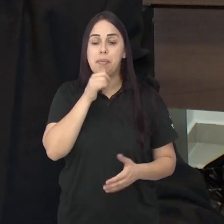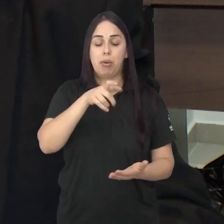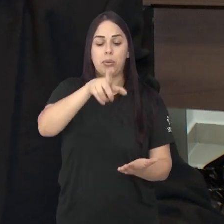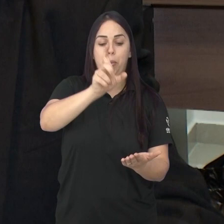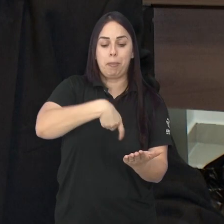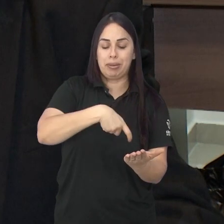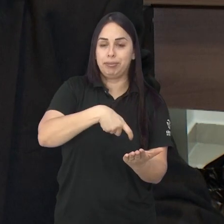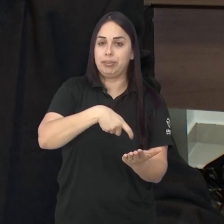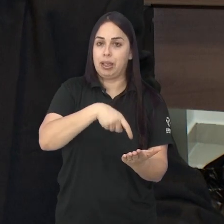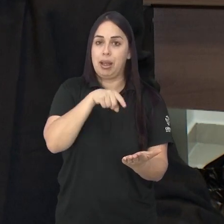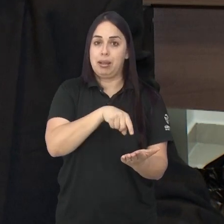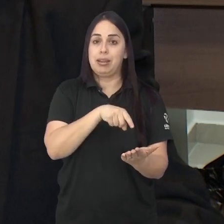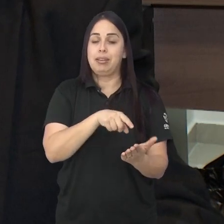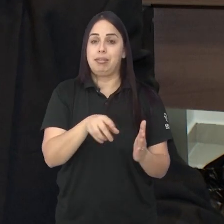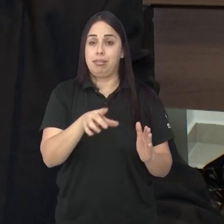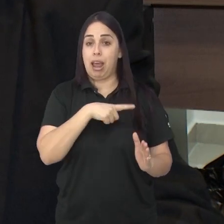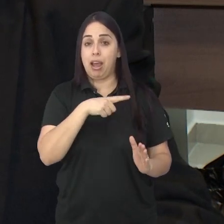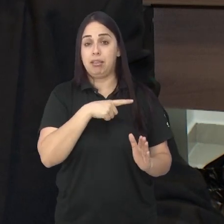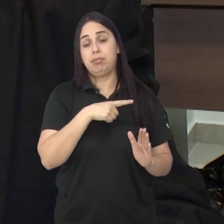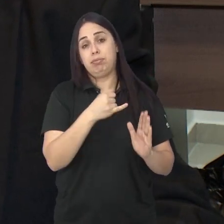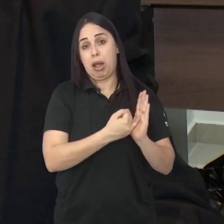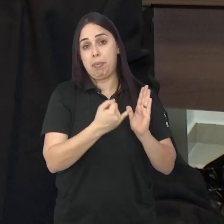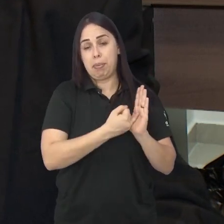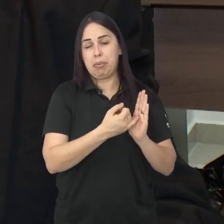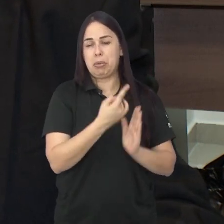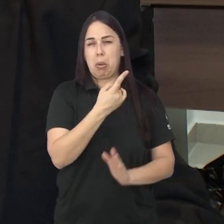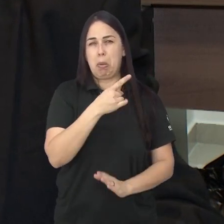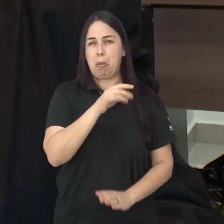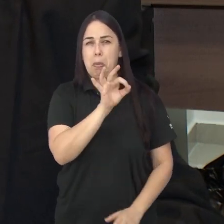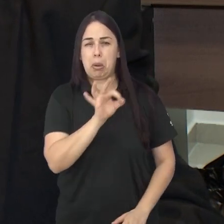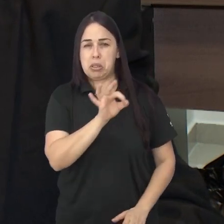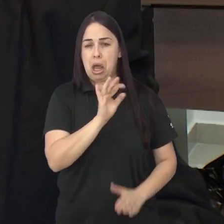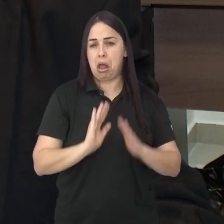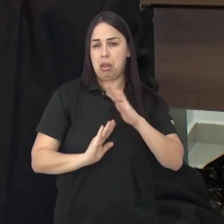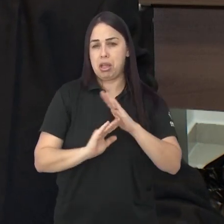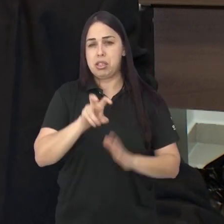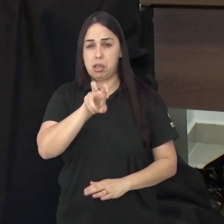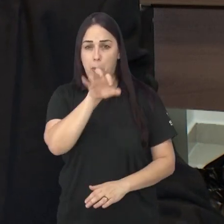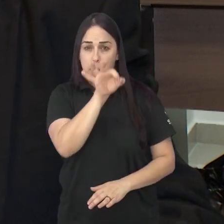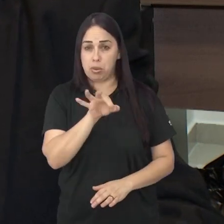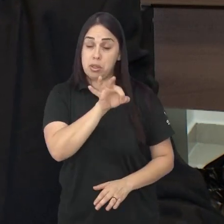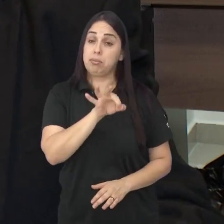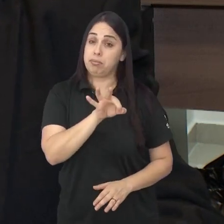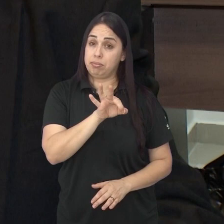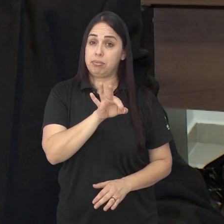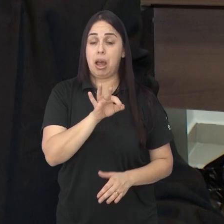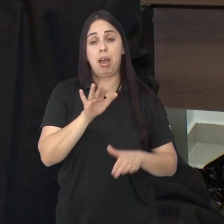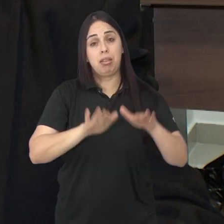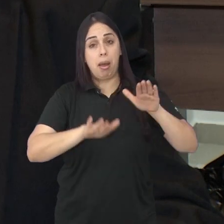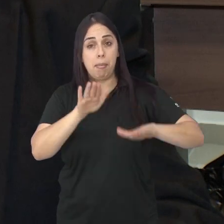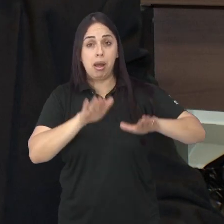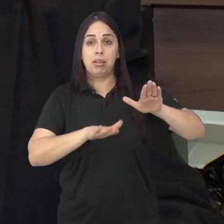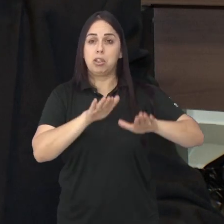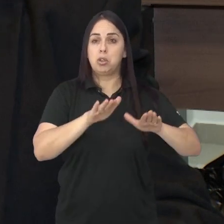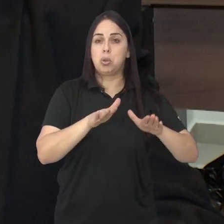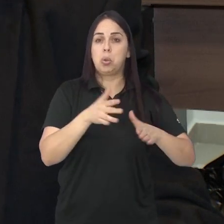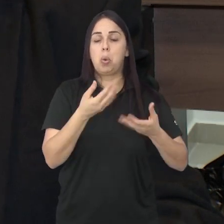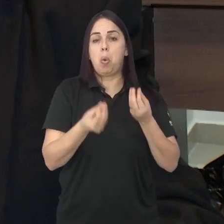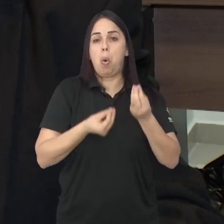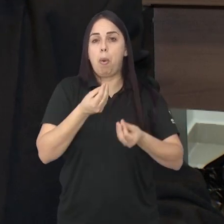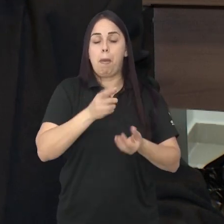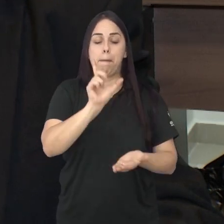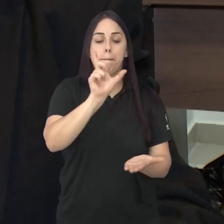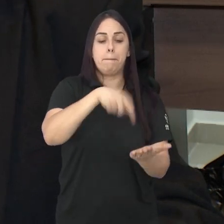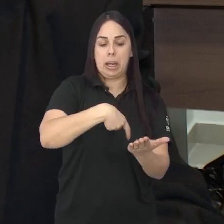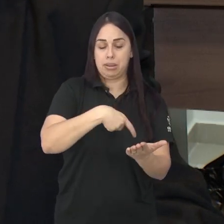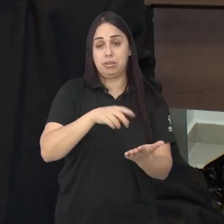num recebimento com cartão, ele paga taxas que vão variar aí de 1% até 5%, depende da forma e da